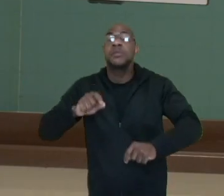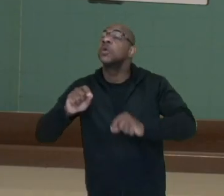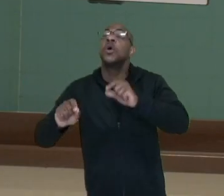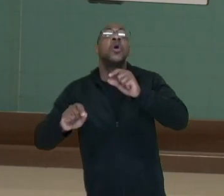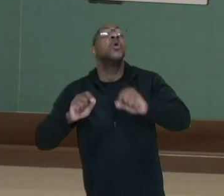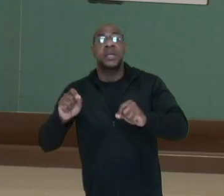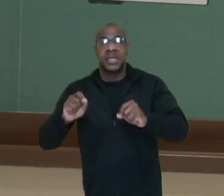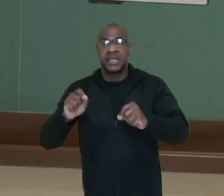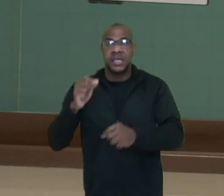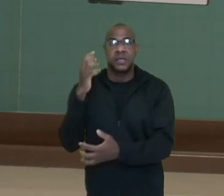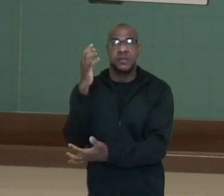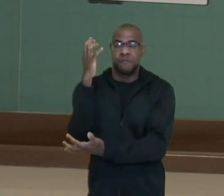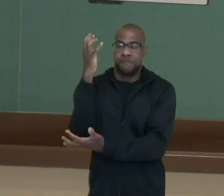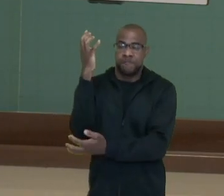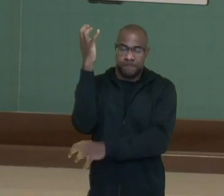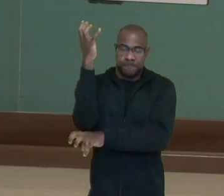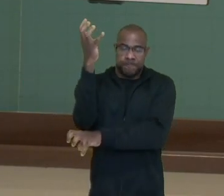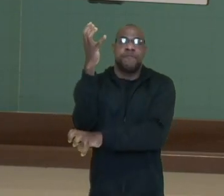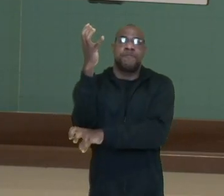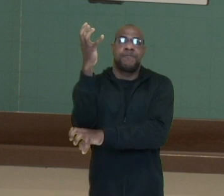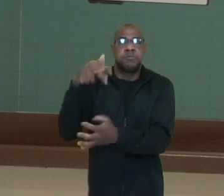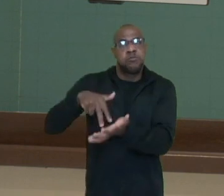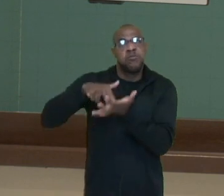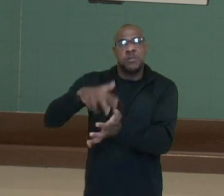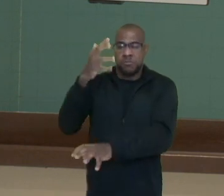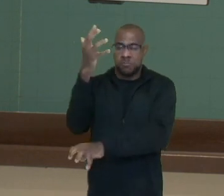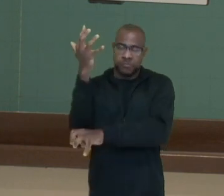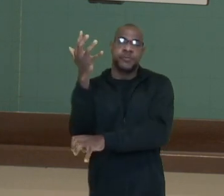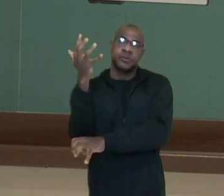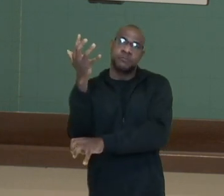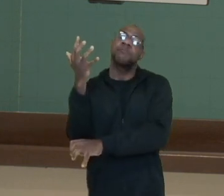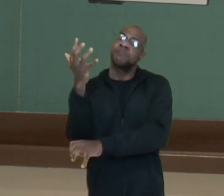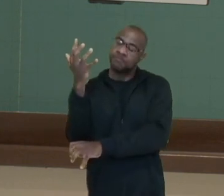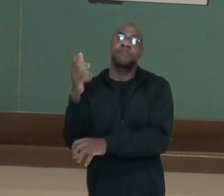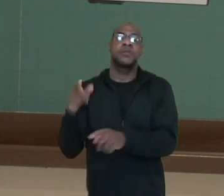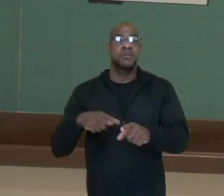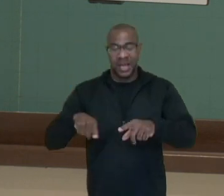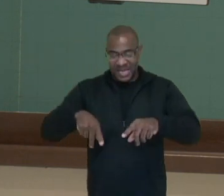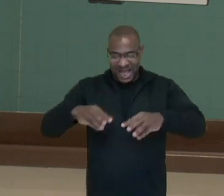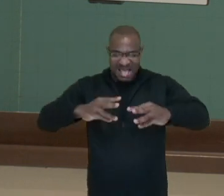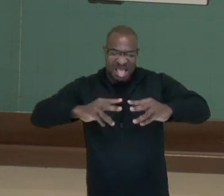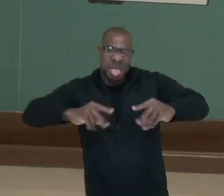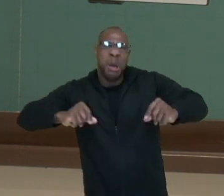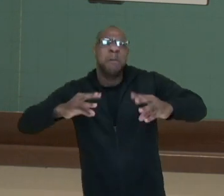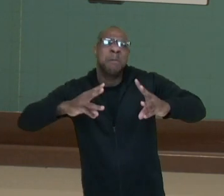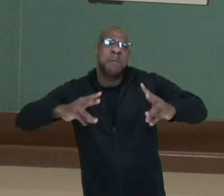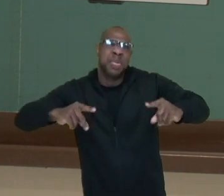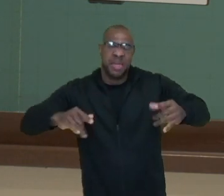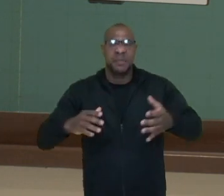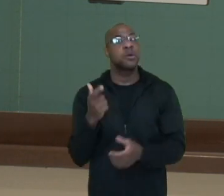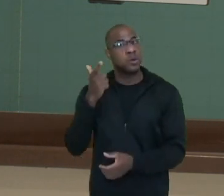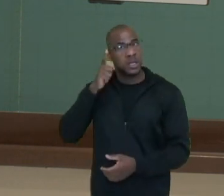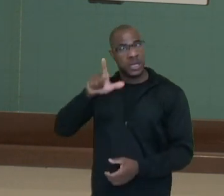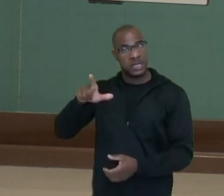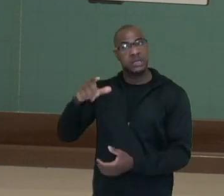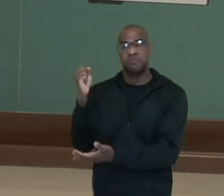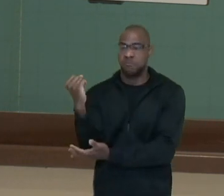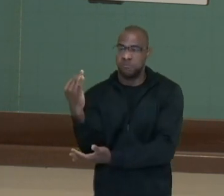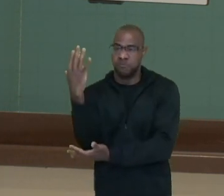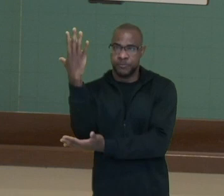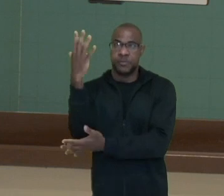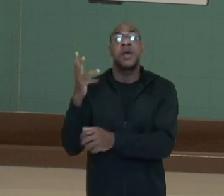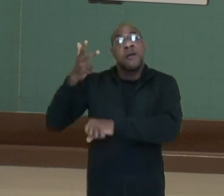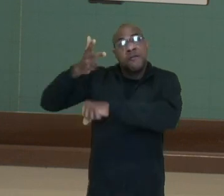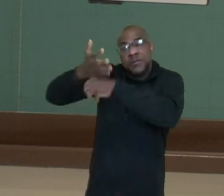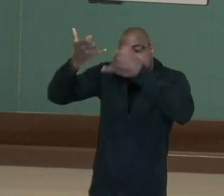solo que é muito mole por conta do excesso de água e também por conta da lama que está ali presente. Muito bem, neste vídeo